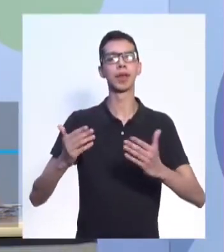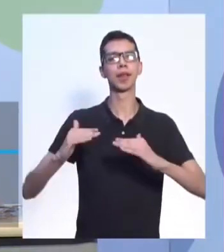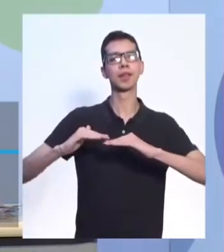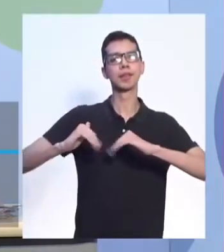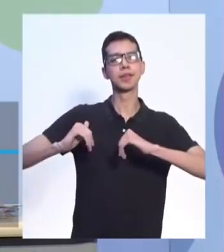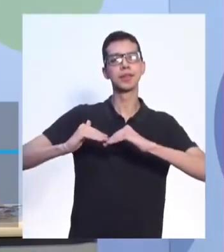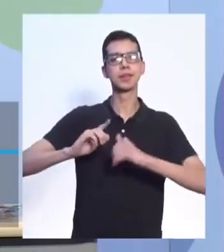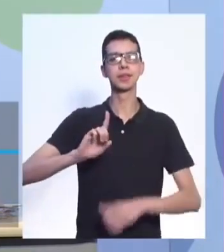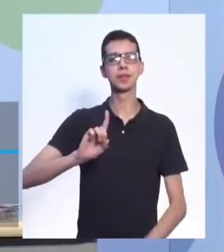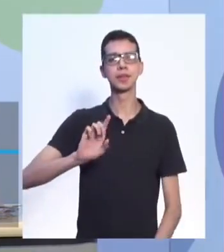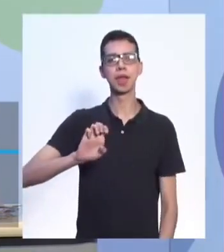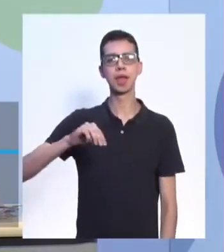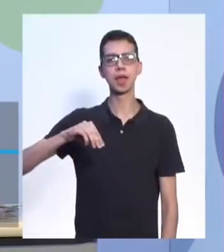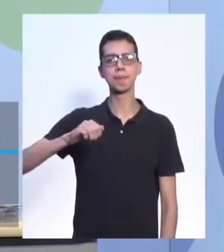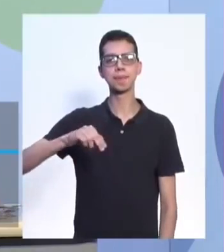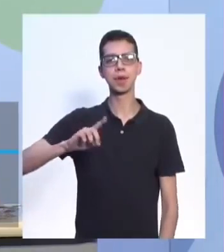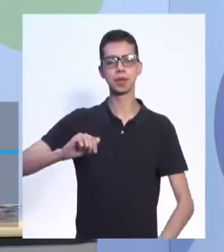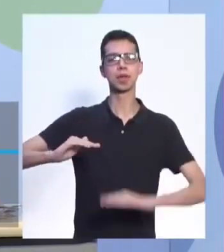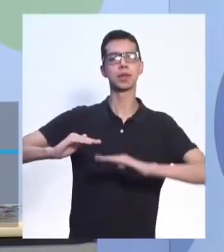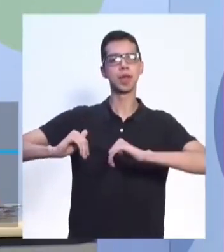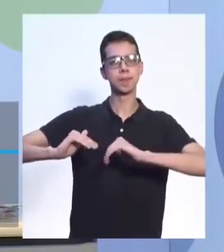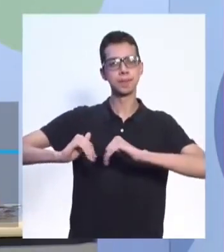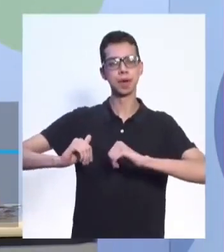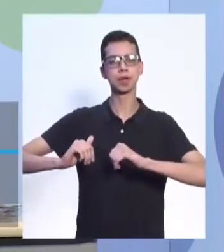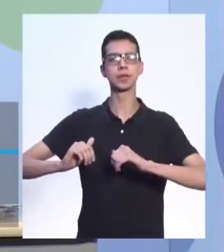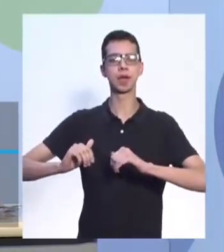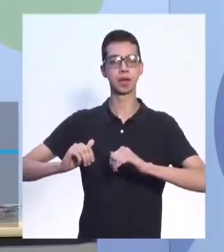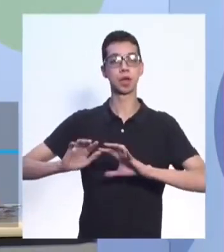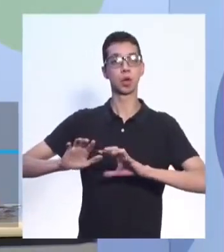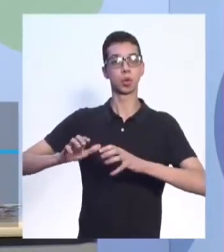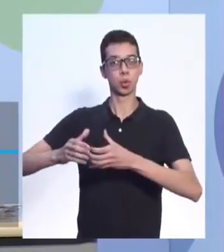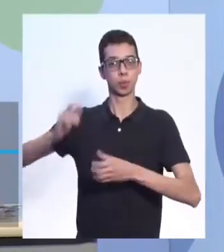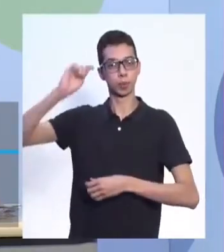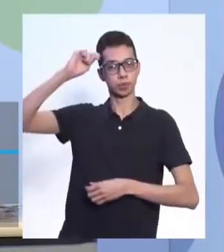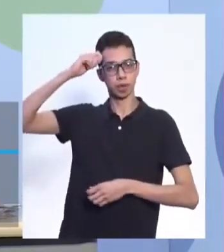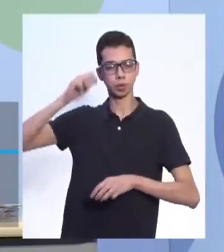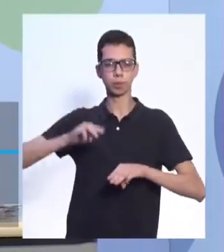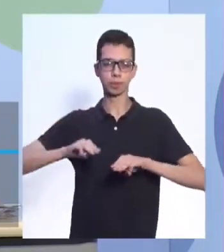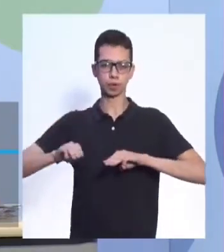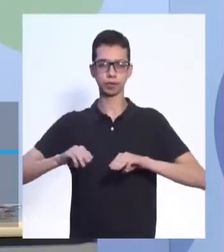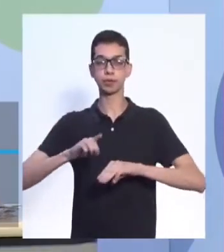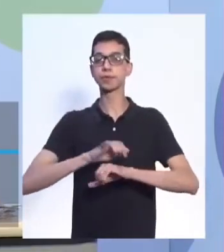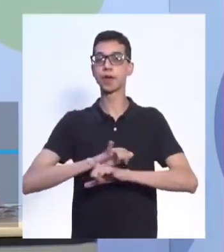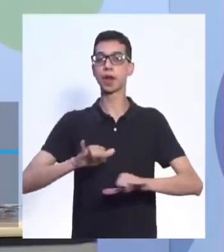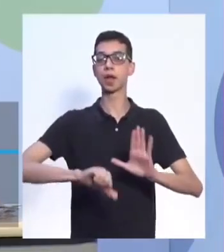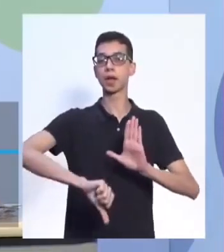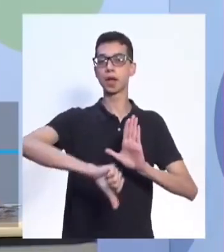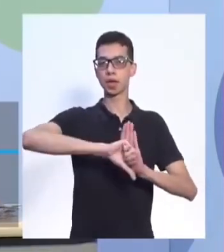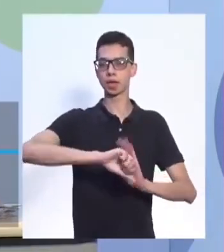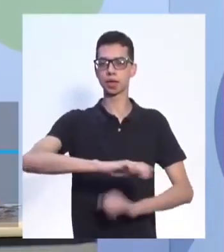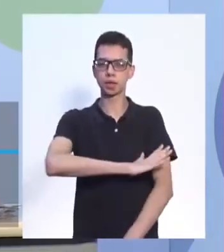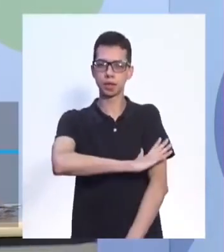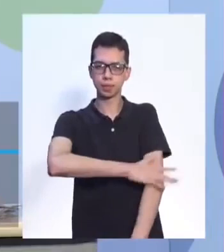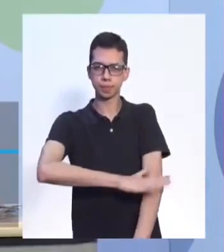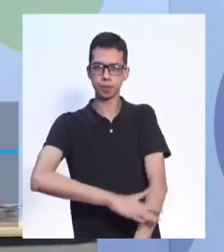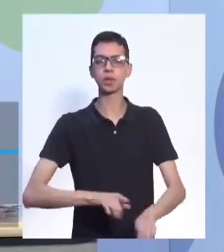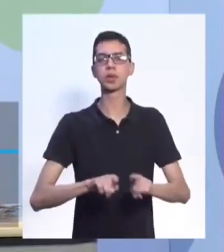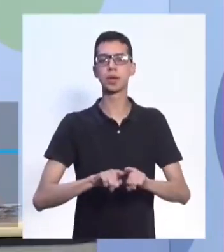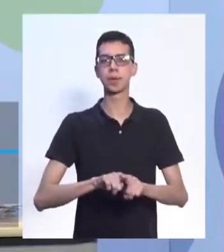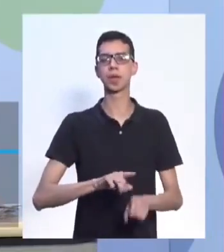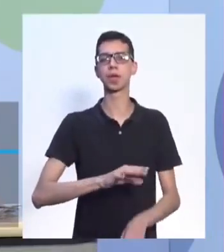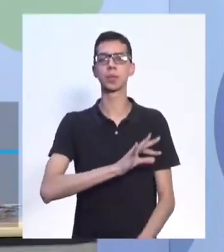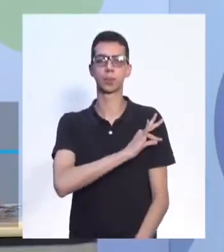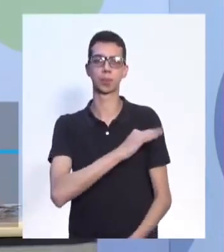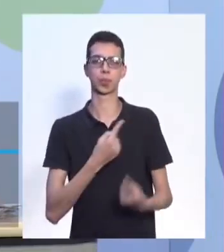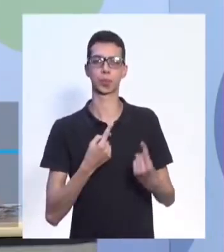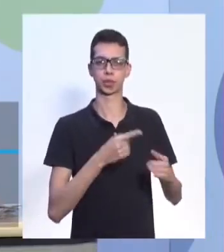colocaram o seguinte: crime de racismo e violência policial, lutas contra o preconceito,